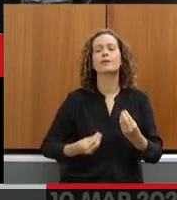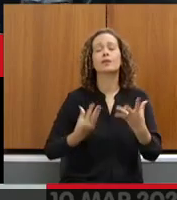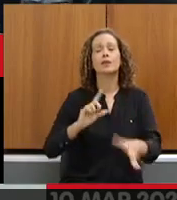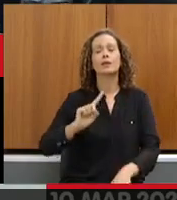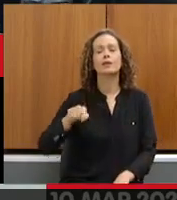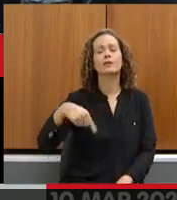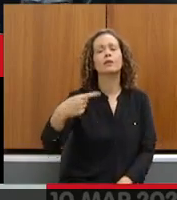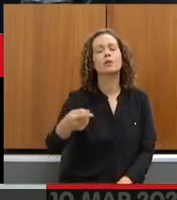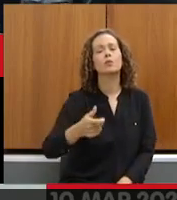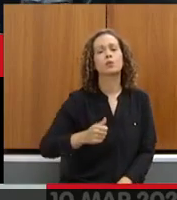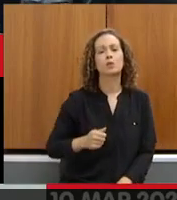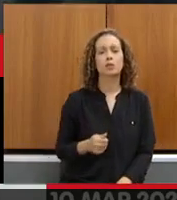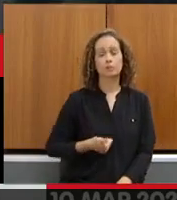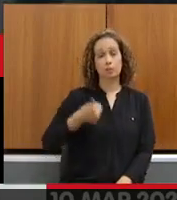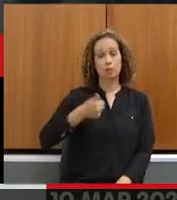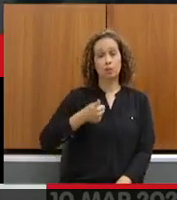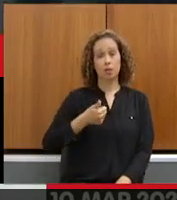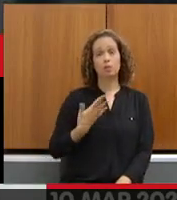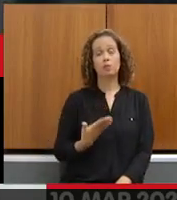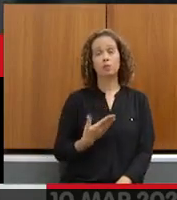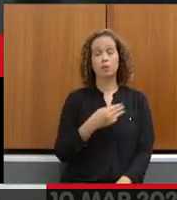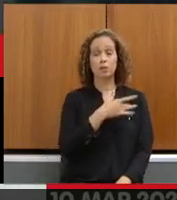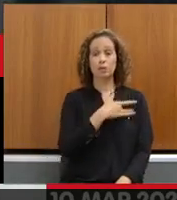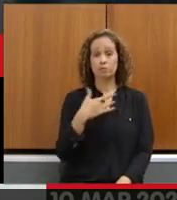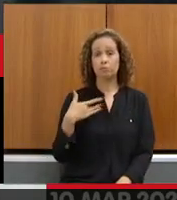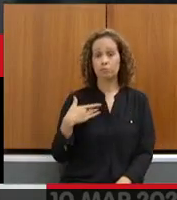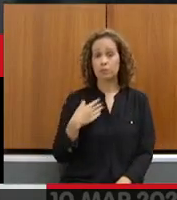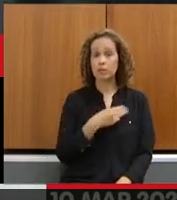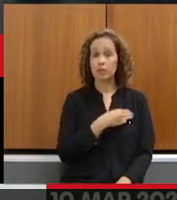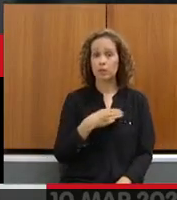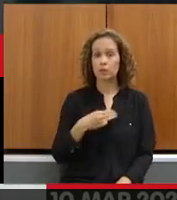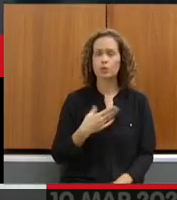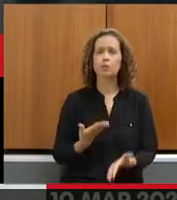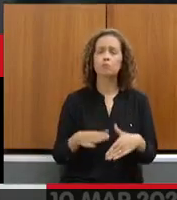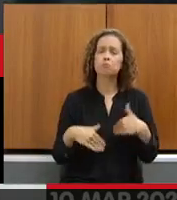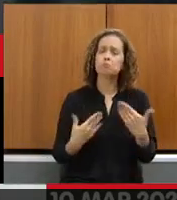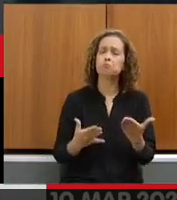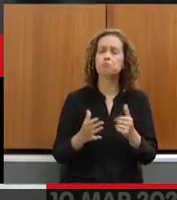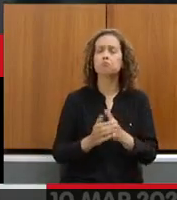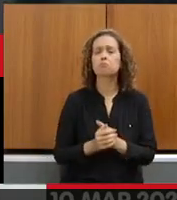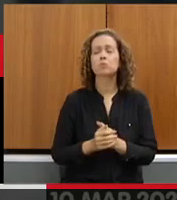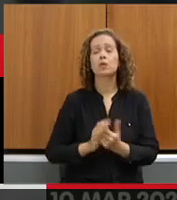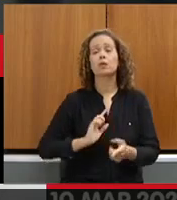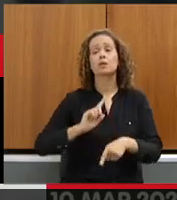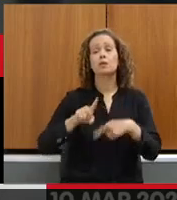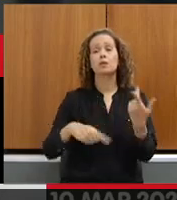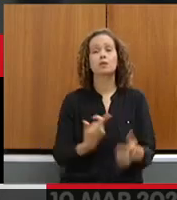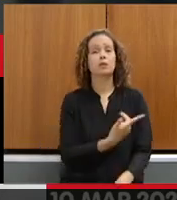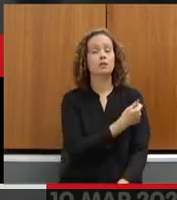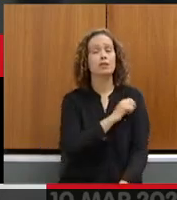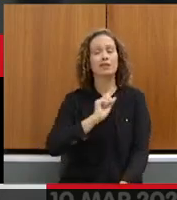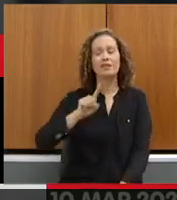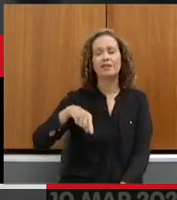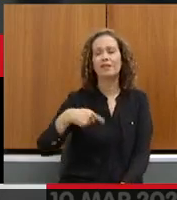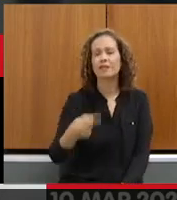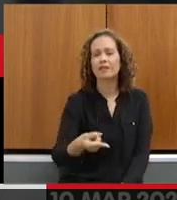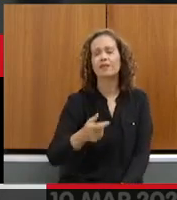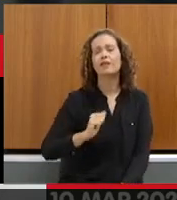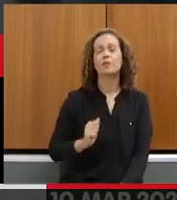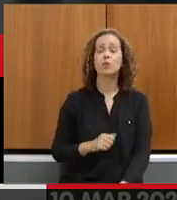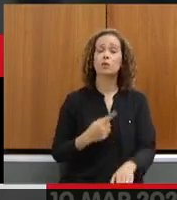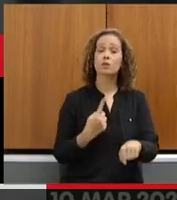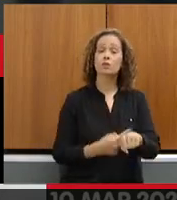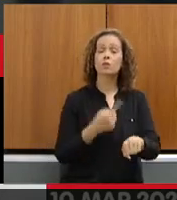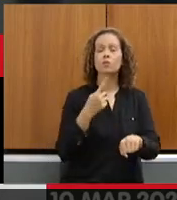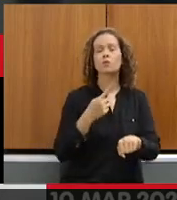o Ministério da Saúde isso do ponto de vista prático não nos atende ela chegaria depois ela chegaria já no momento